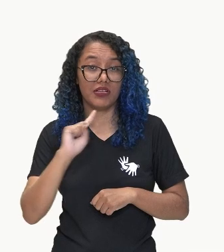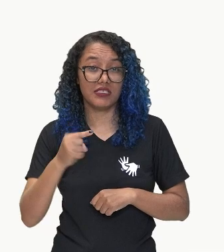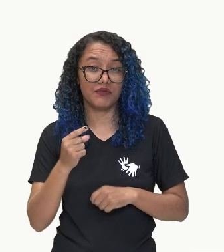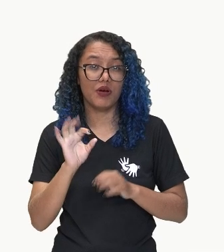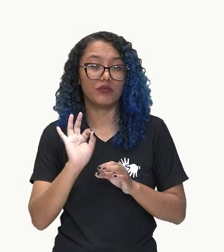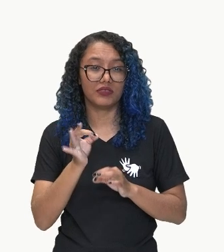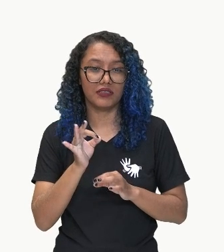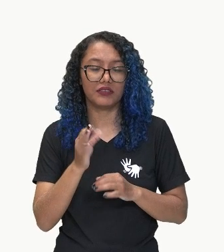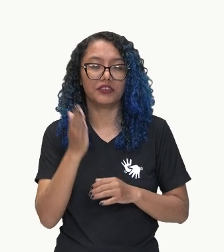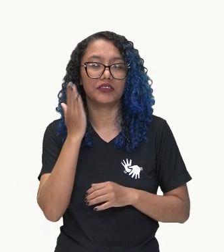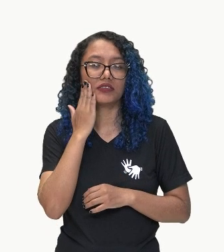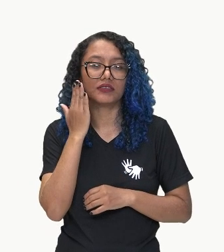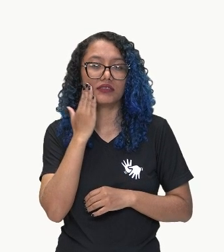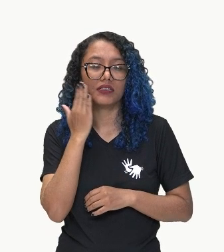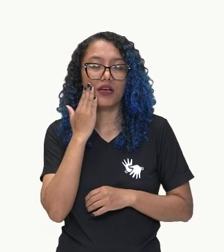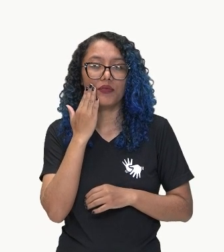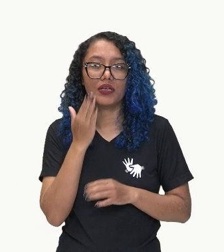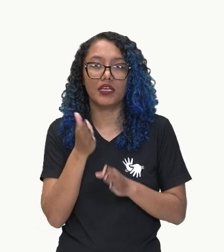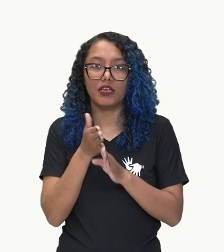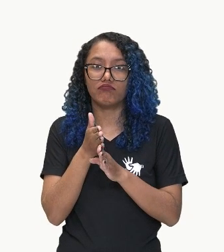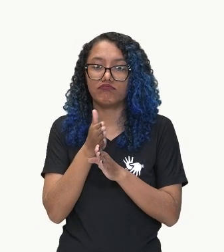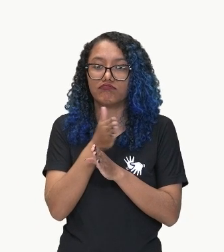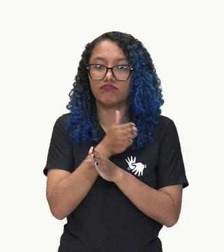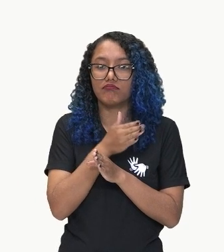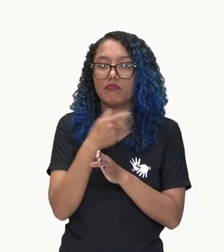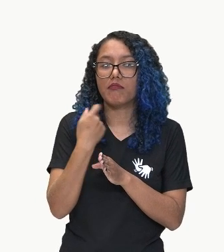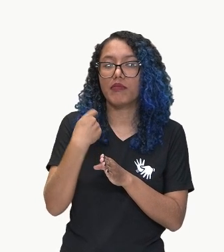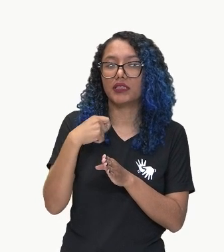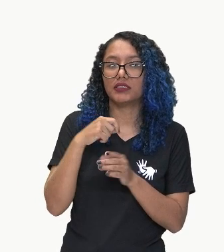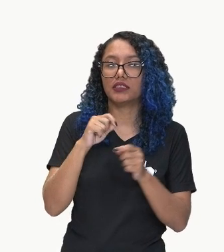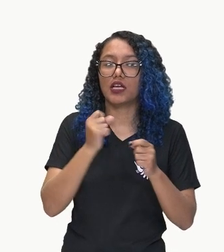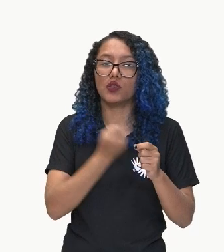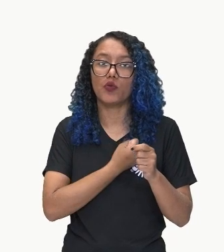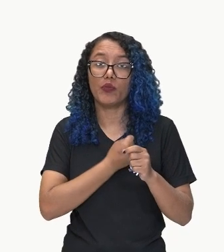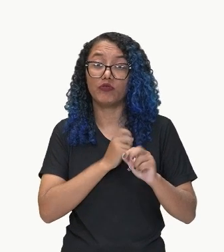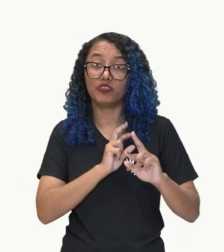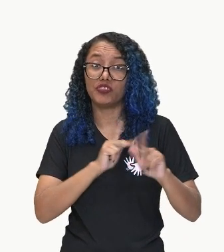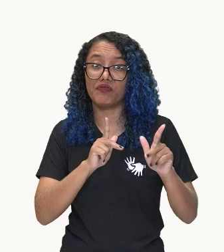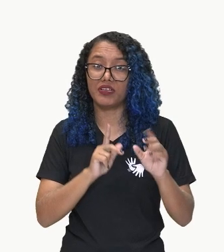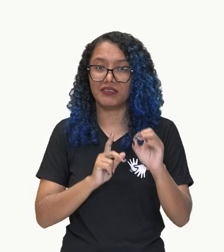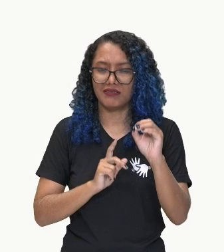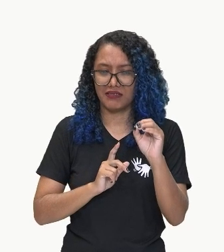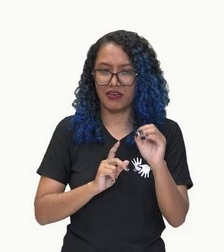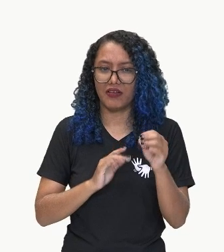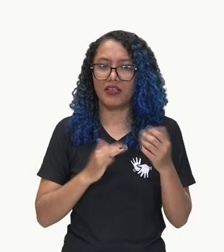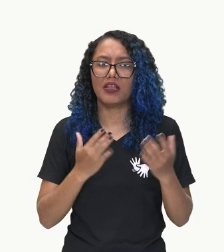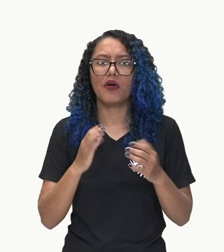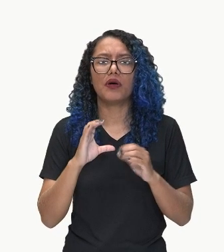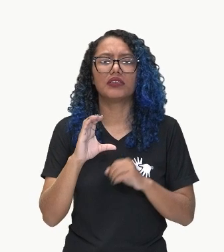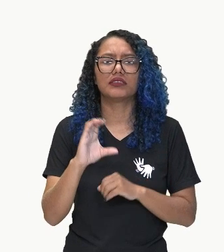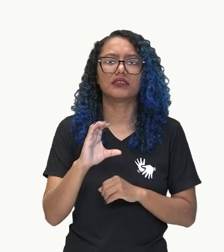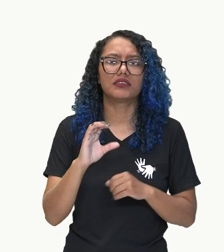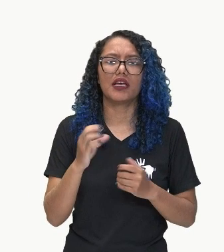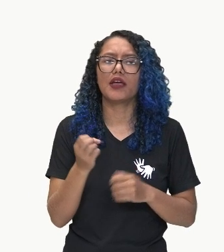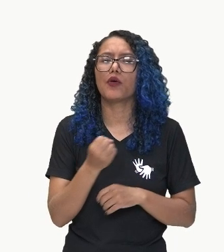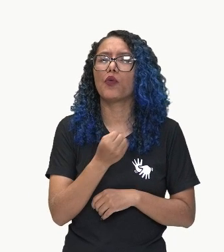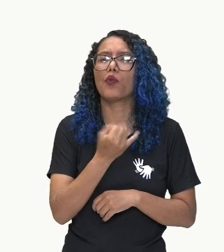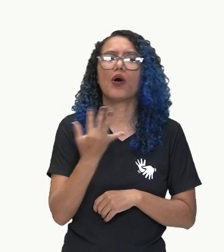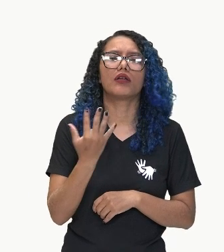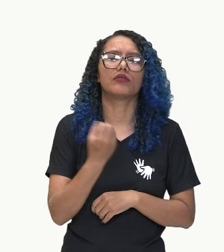a vírgula terá que aparecer aí número diferente de 0. Nessa letra C, quantos números estarão após a